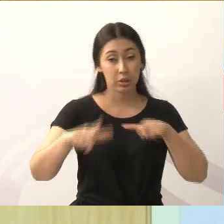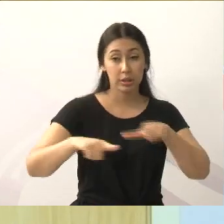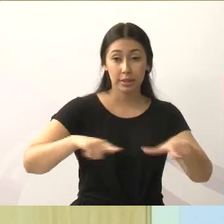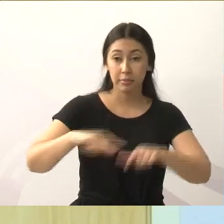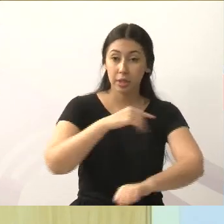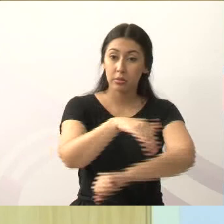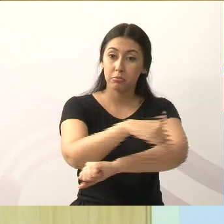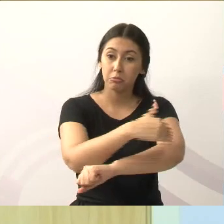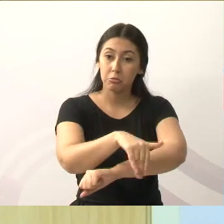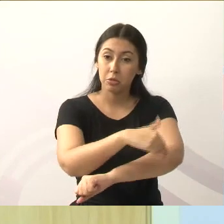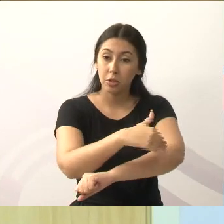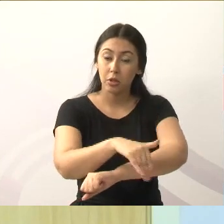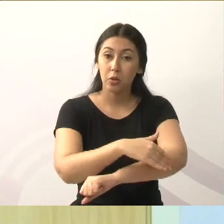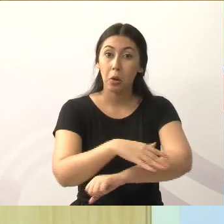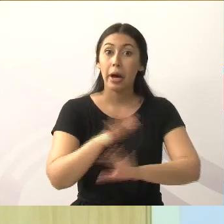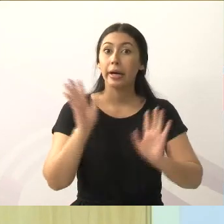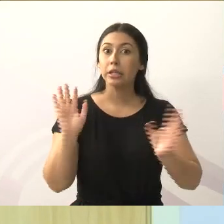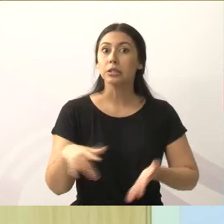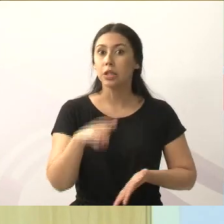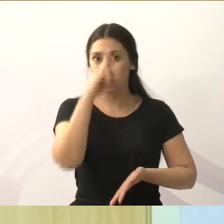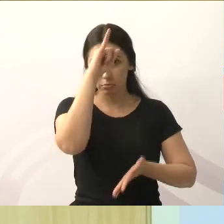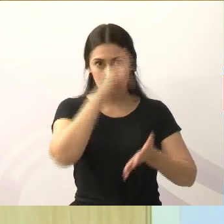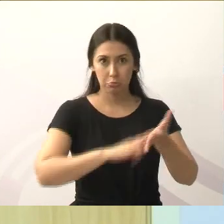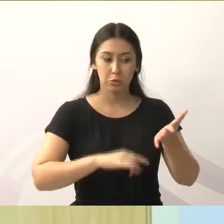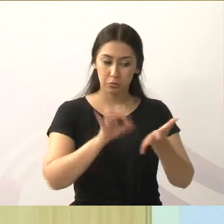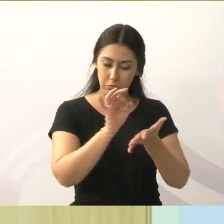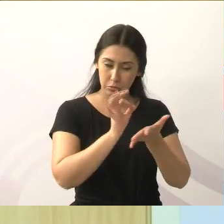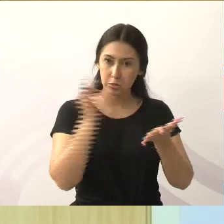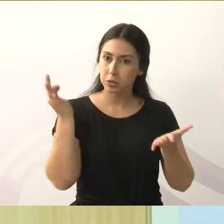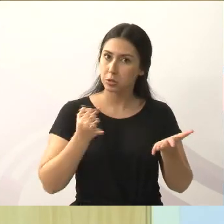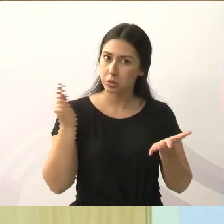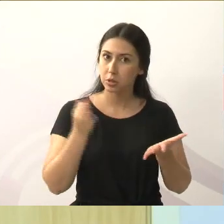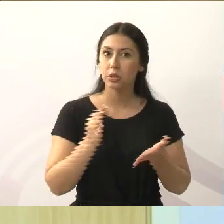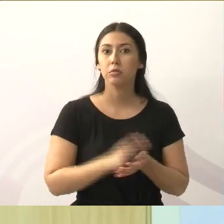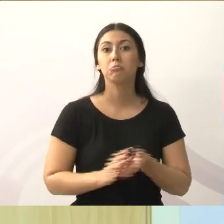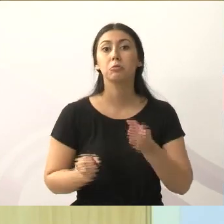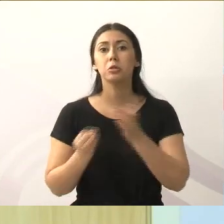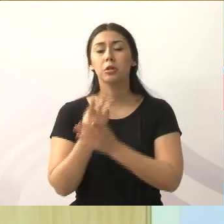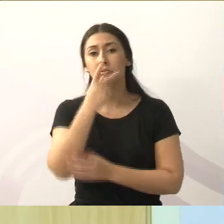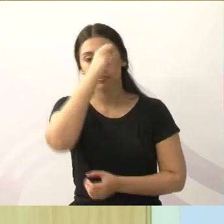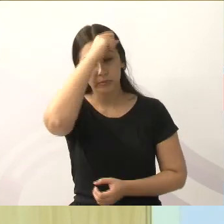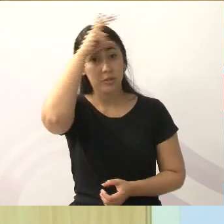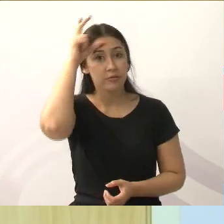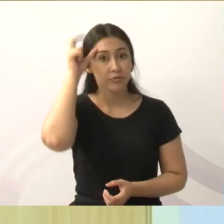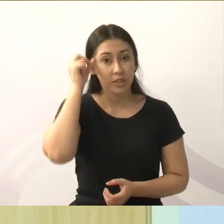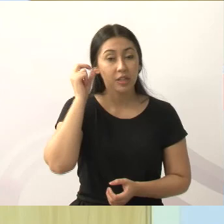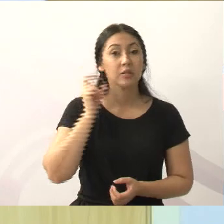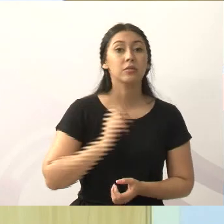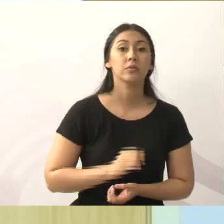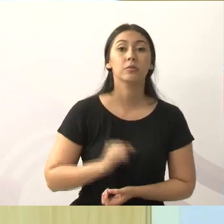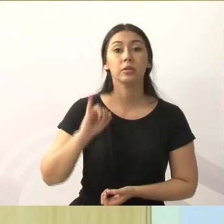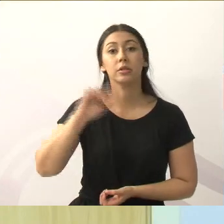trabalhadores ambulantes cadastrados no município. Autoria, Prefeito Municipal Isaías José de